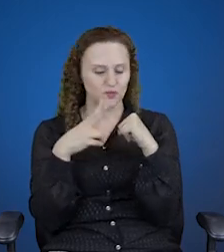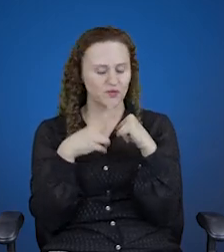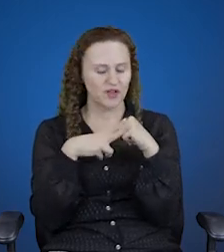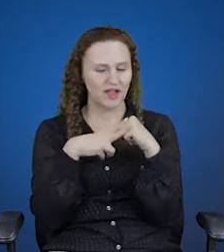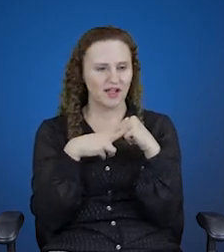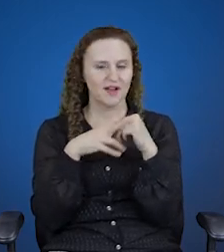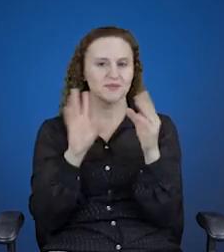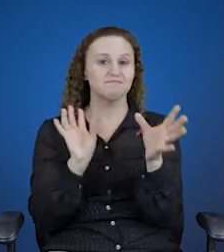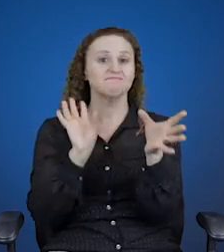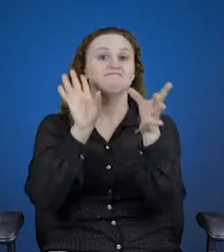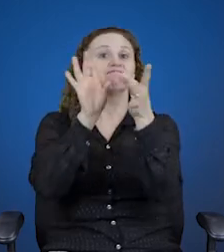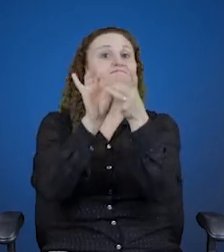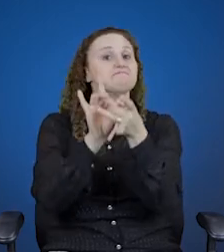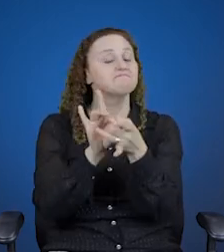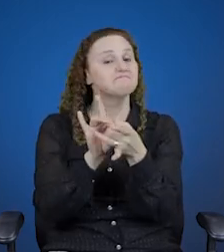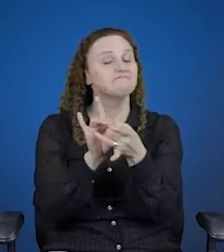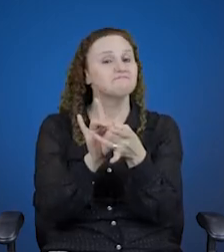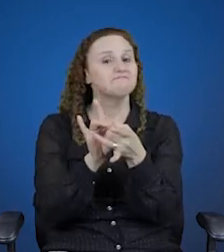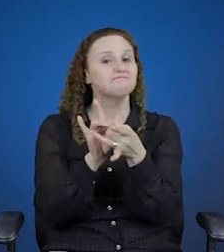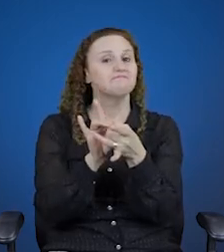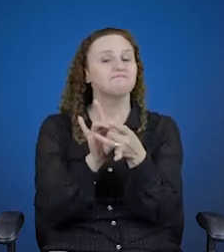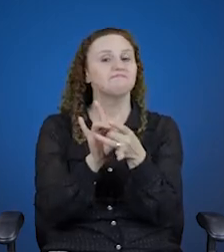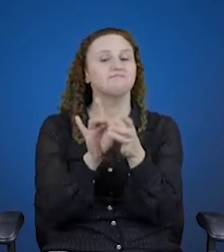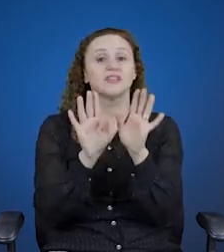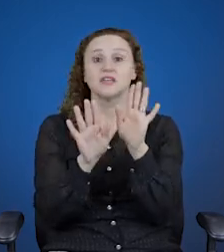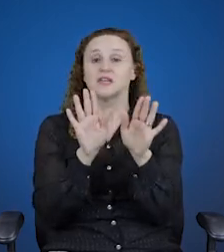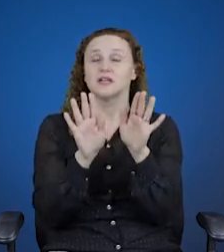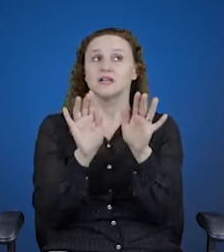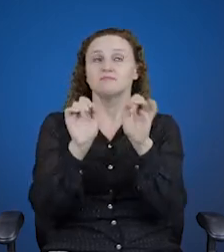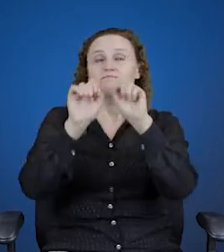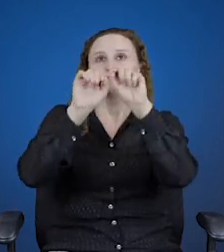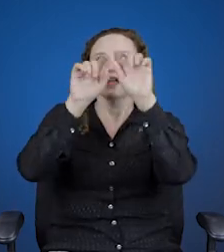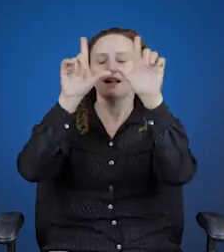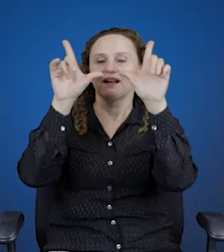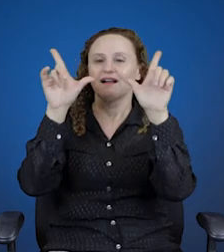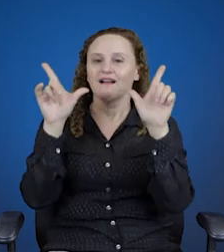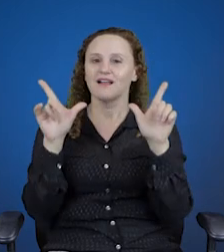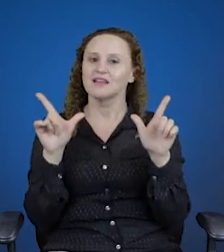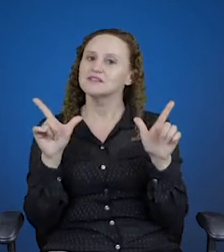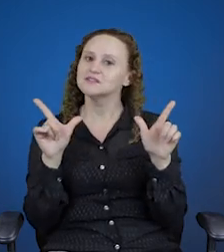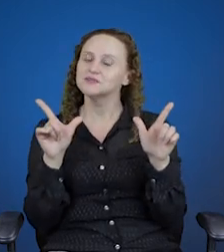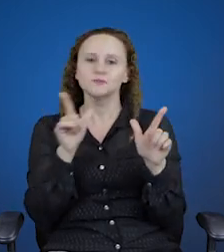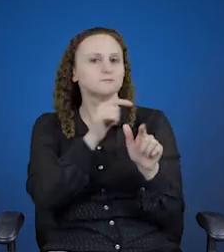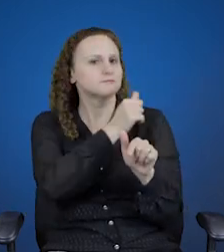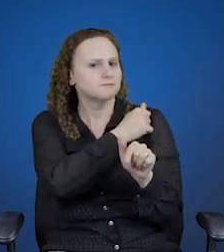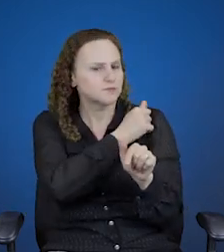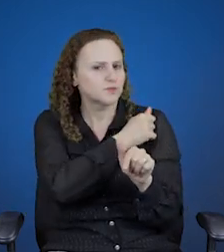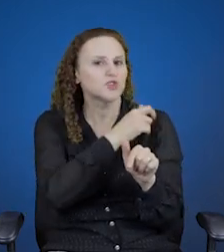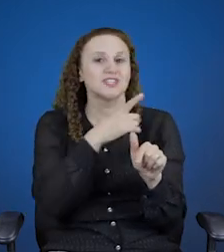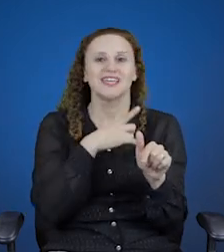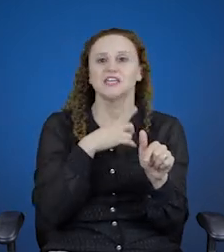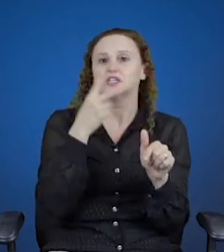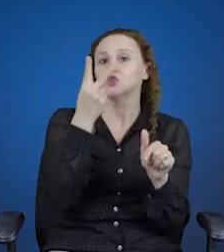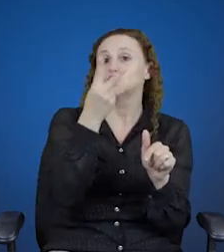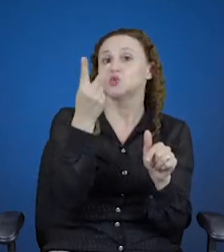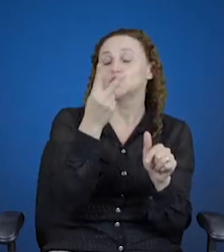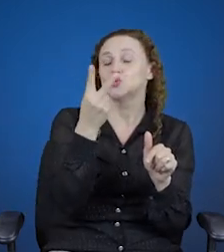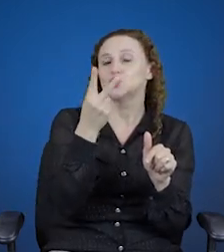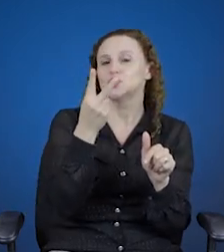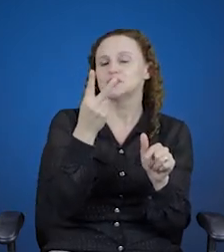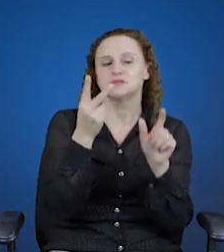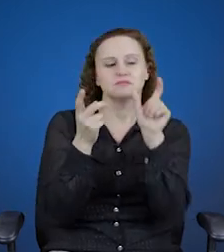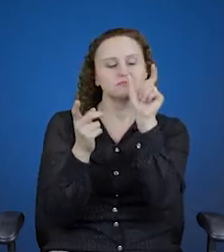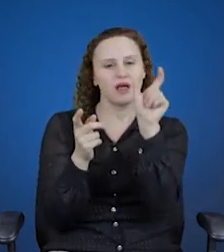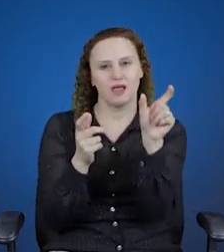que tem um verbo de ligação e basta o aluno fica claro para o aluno que ele vai ter duas